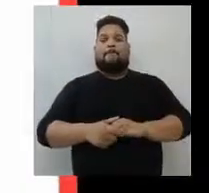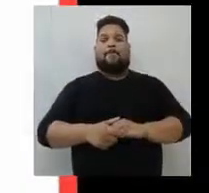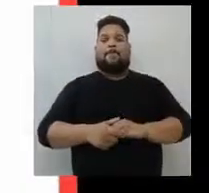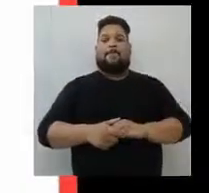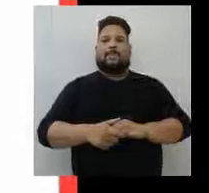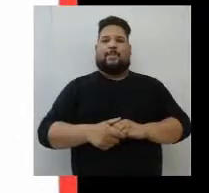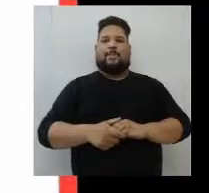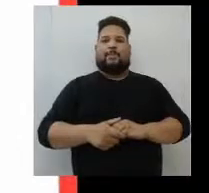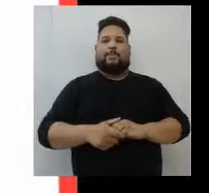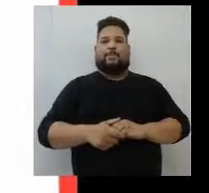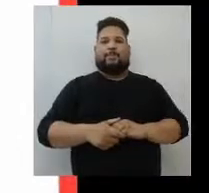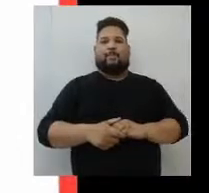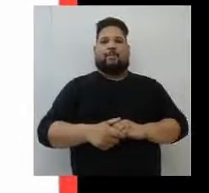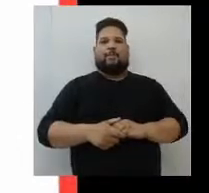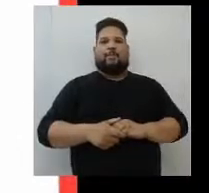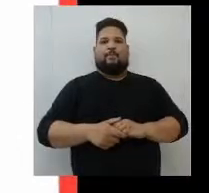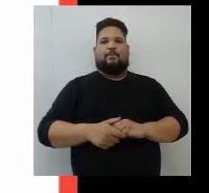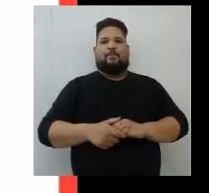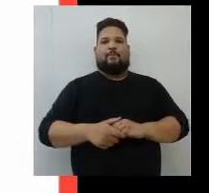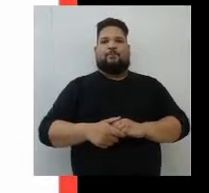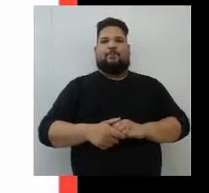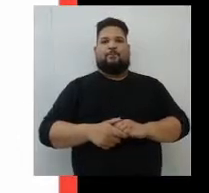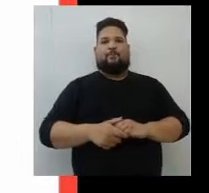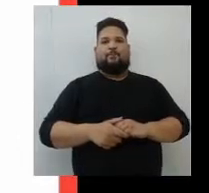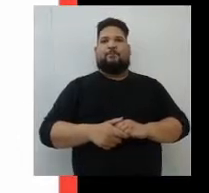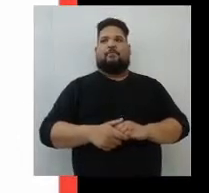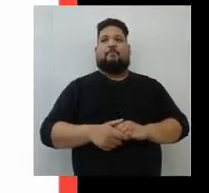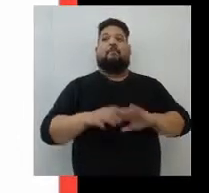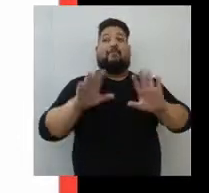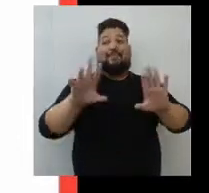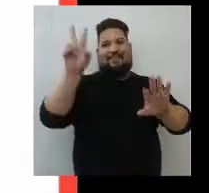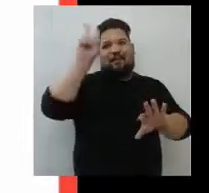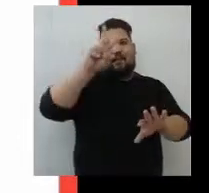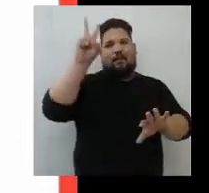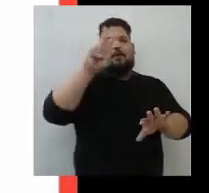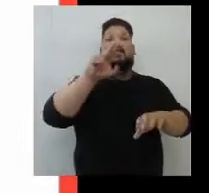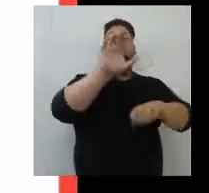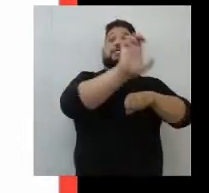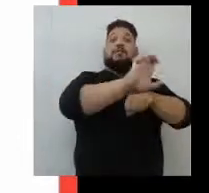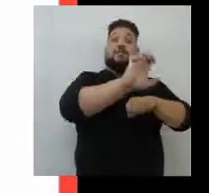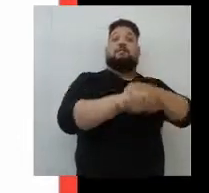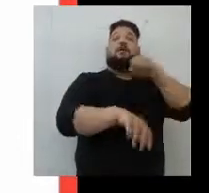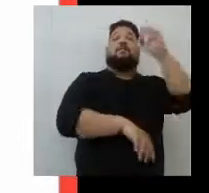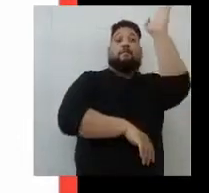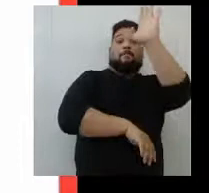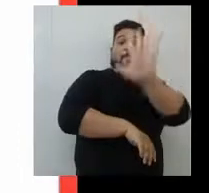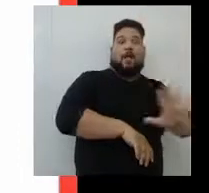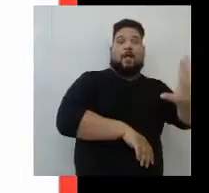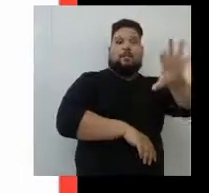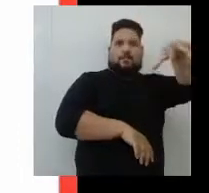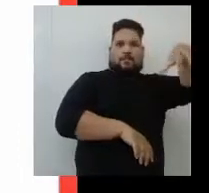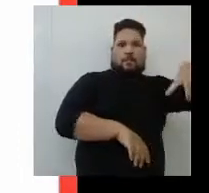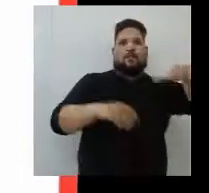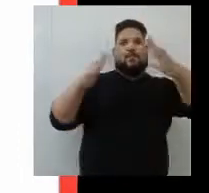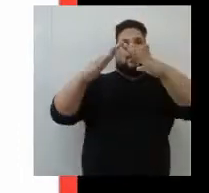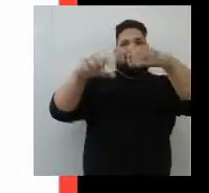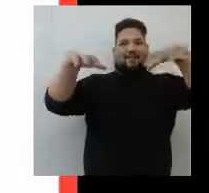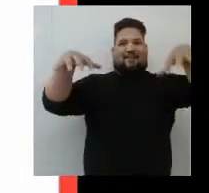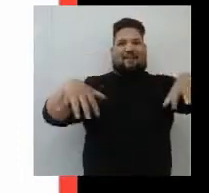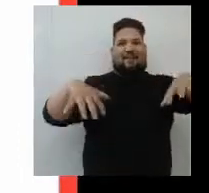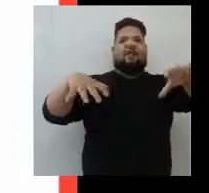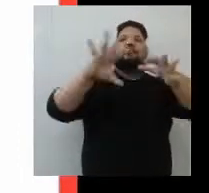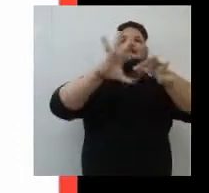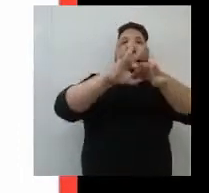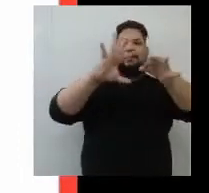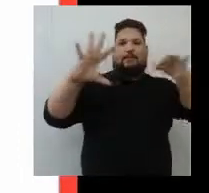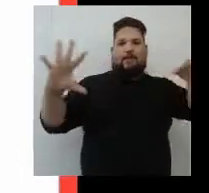Preste atenção aí, gente. Tal fato, esse rompimento entre a igreja e as questões do Estado brasileiro,